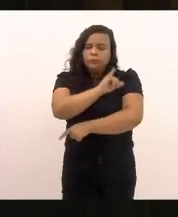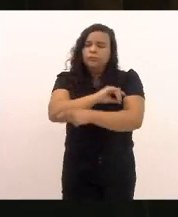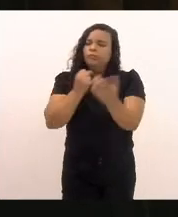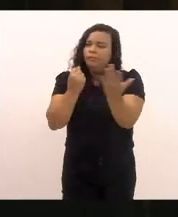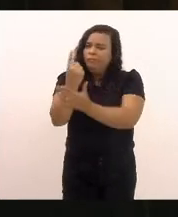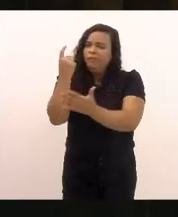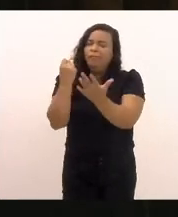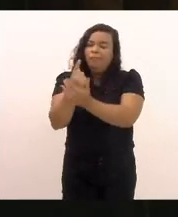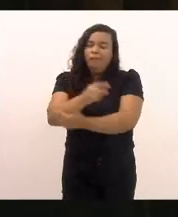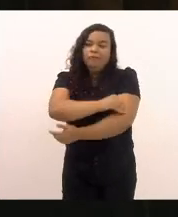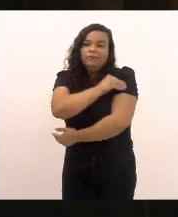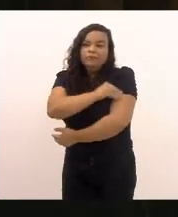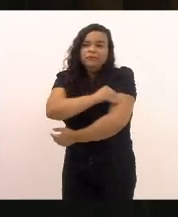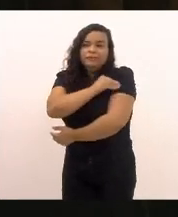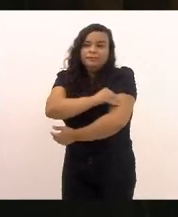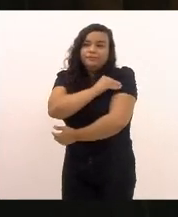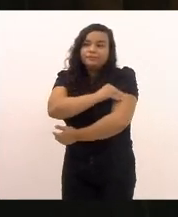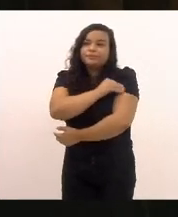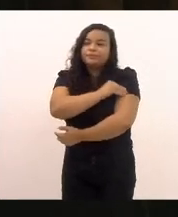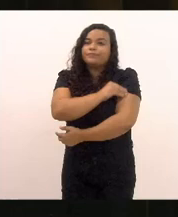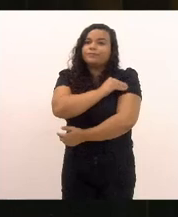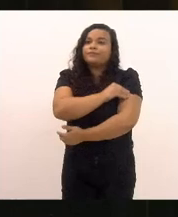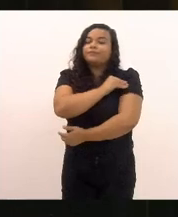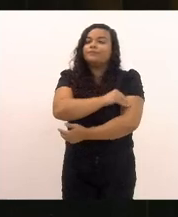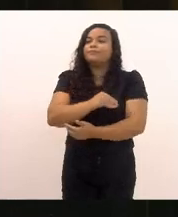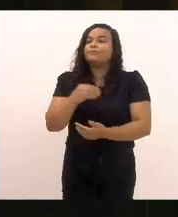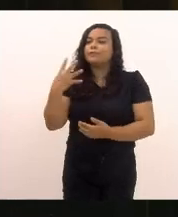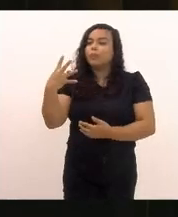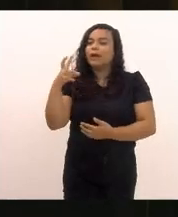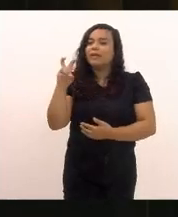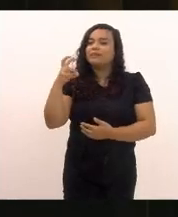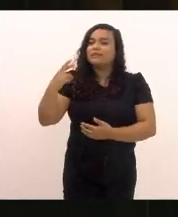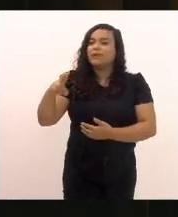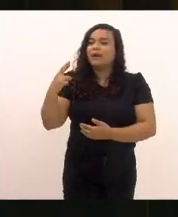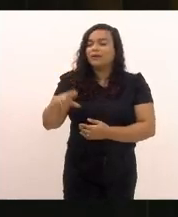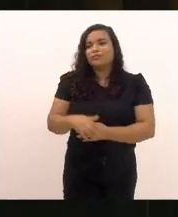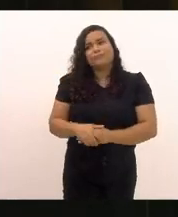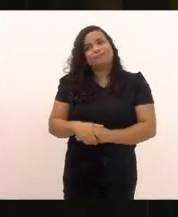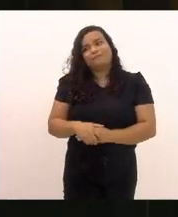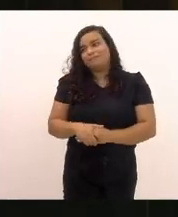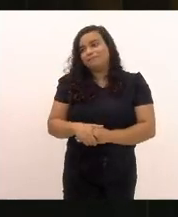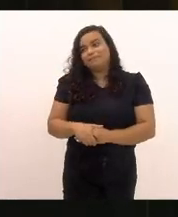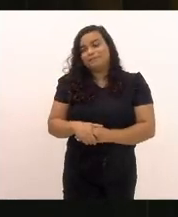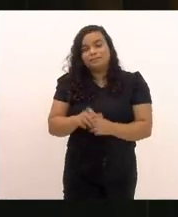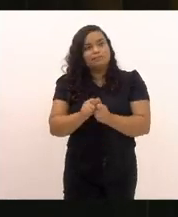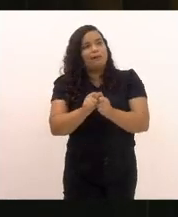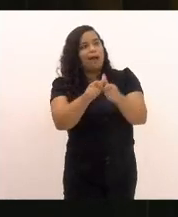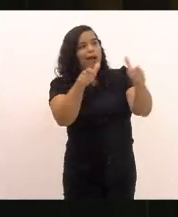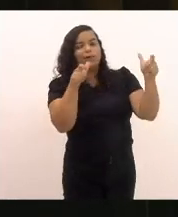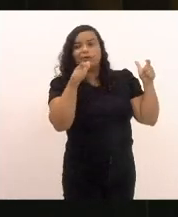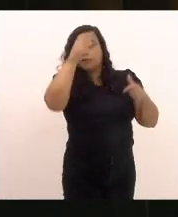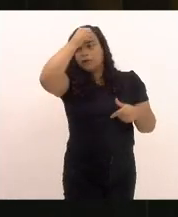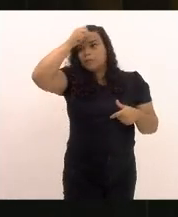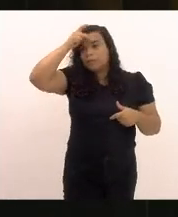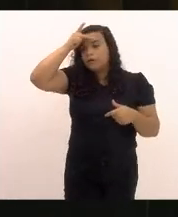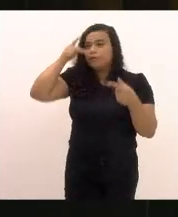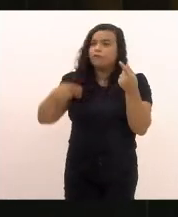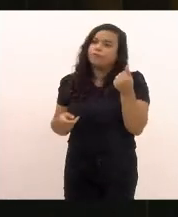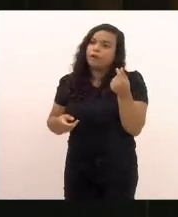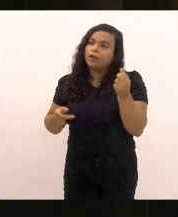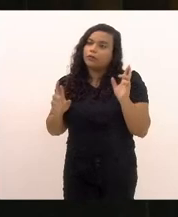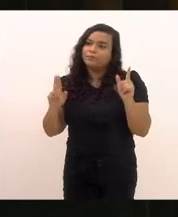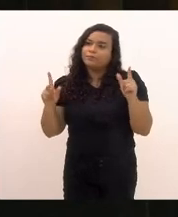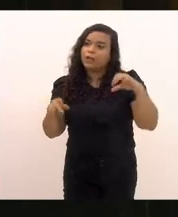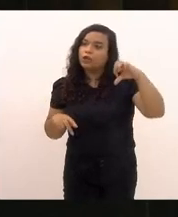de álcool gel por R$ 45,00, quando que na maioria das prefeituras foram